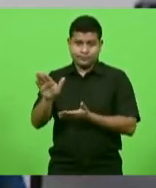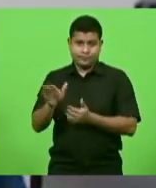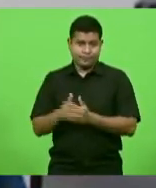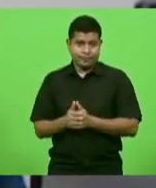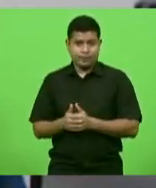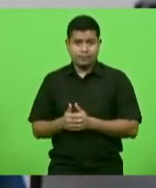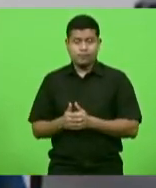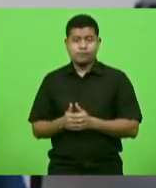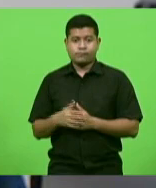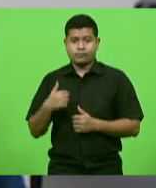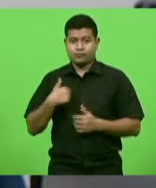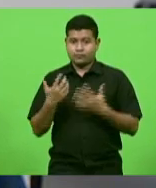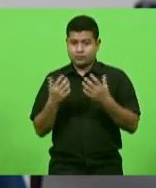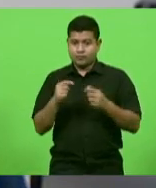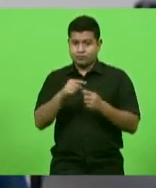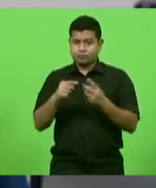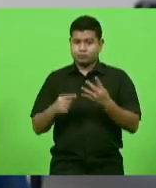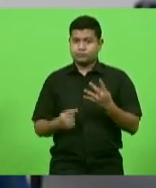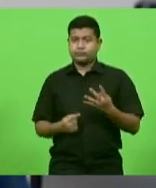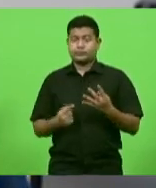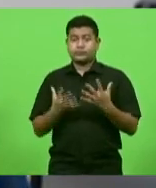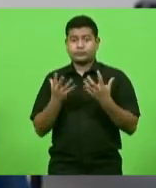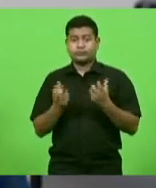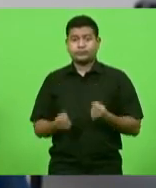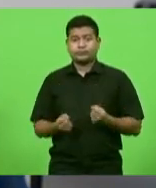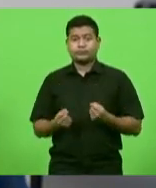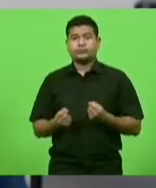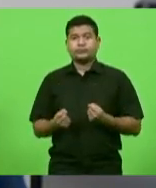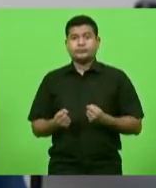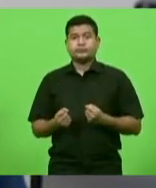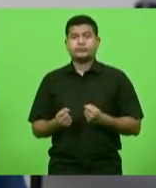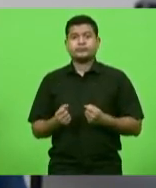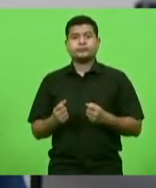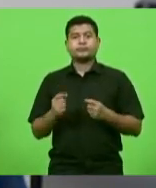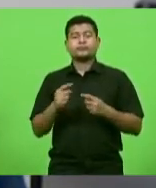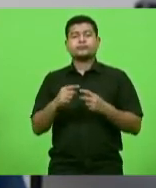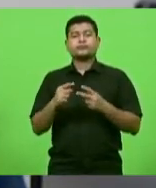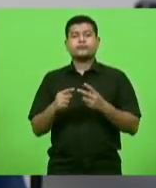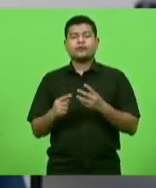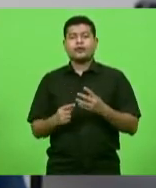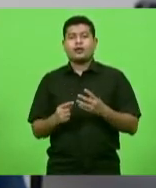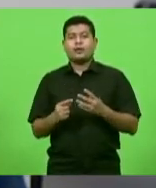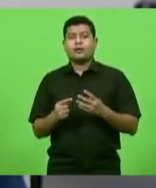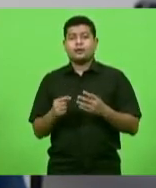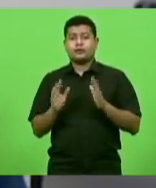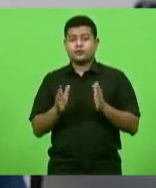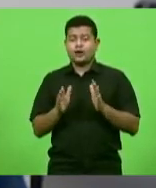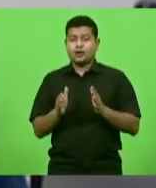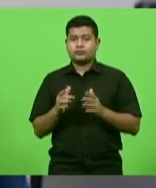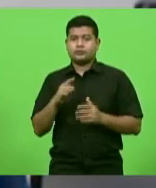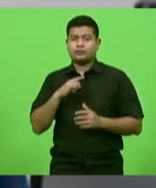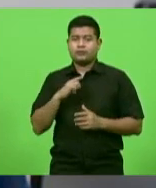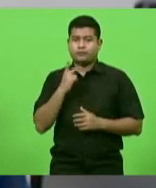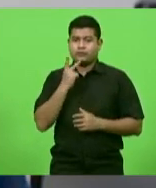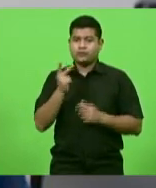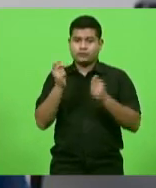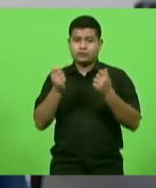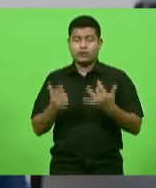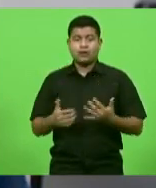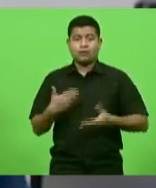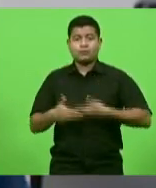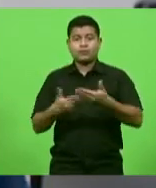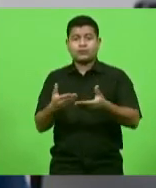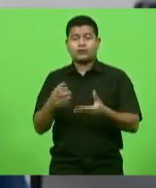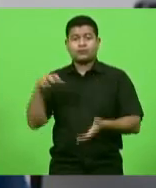preenchidos os requisitos de admissibilidade o que tem os requisitos substanciais funções que já foi dito anteriormente O